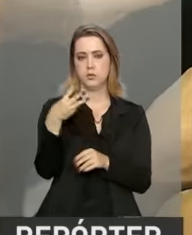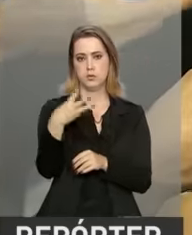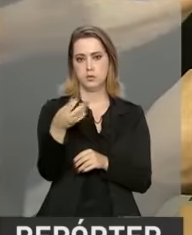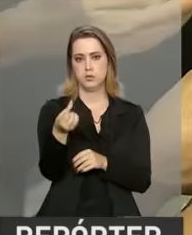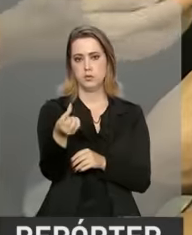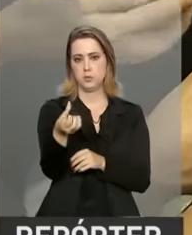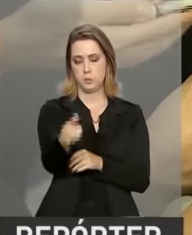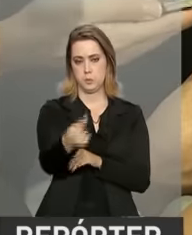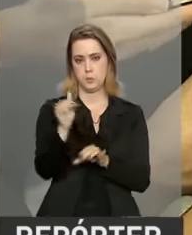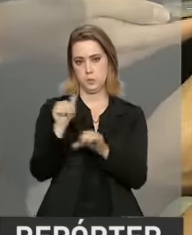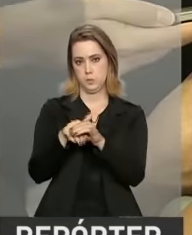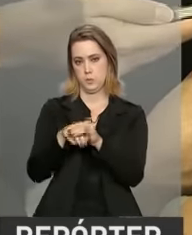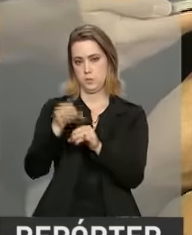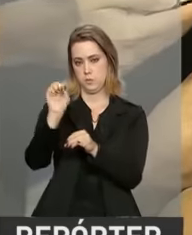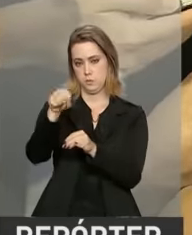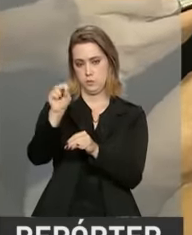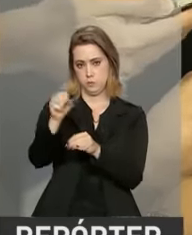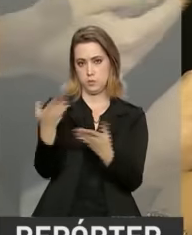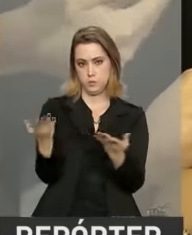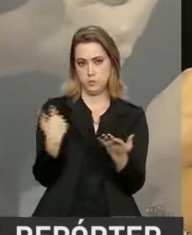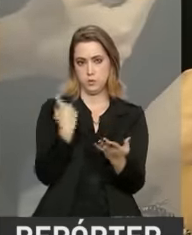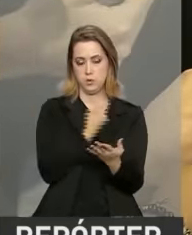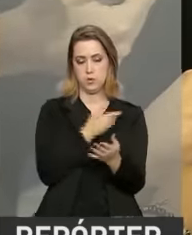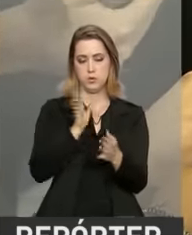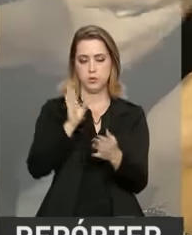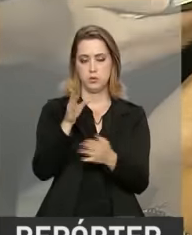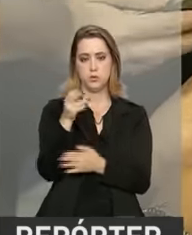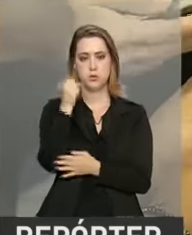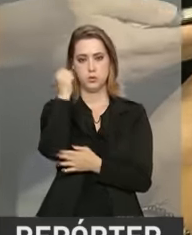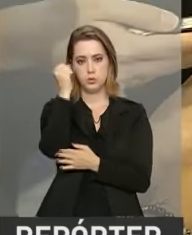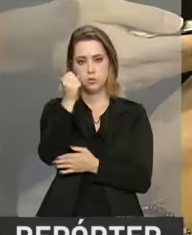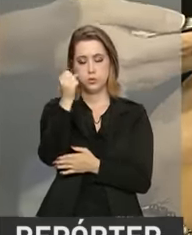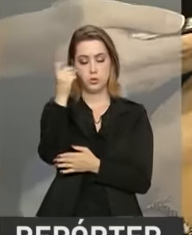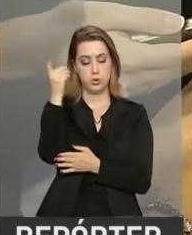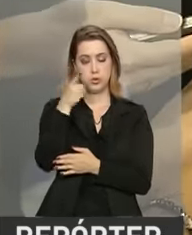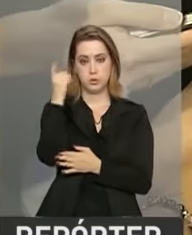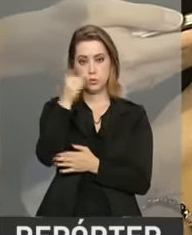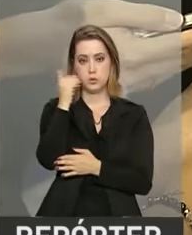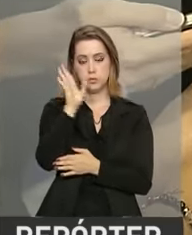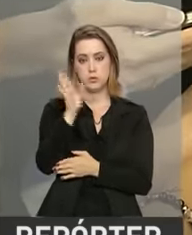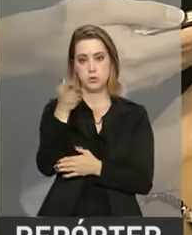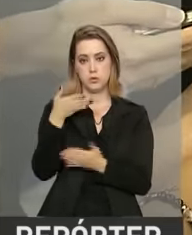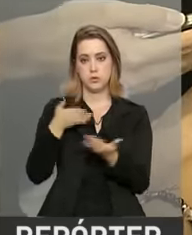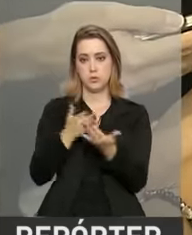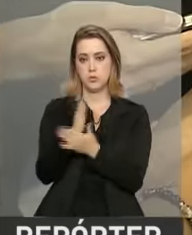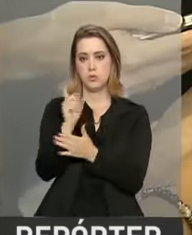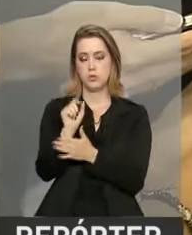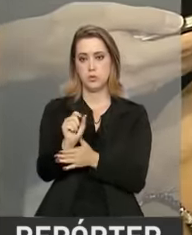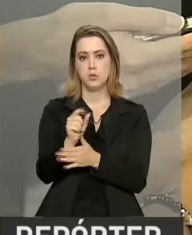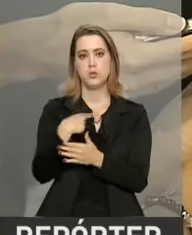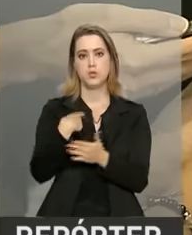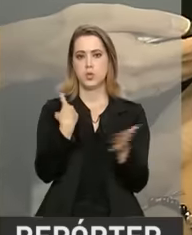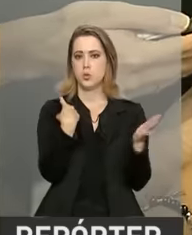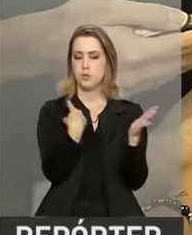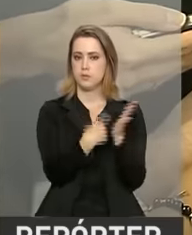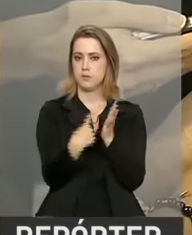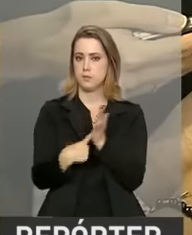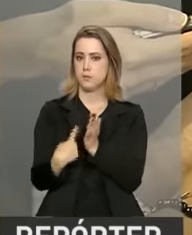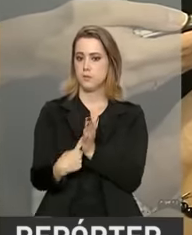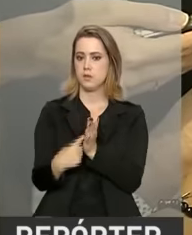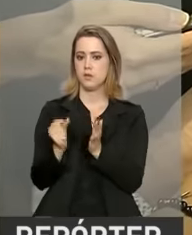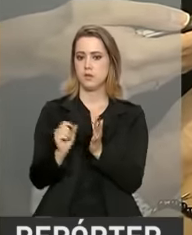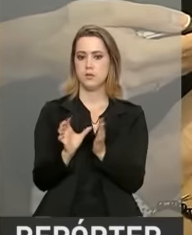Nós tivemos aí alguns parlamentares que já tinham, até por conta do feriado, no meio da semana, já tinham compromissos